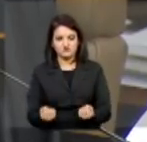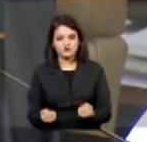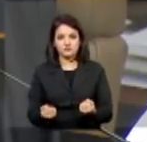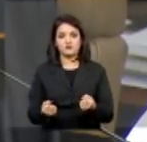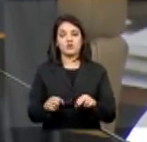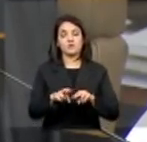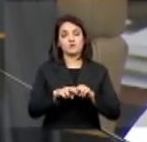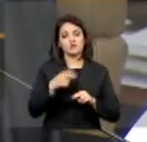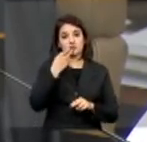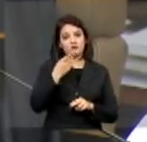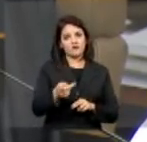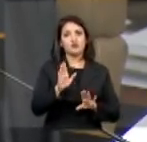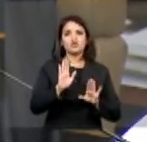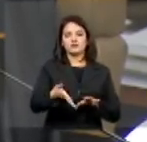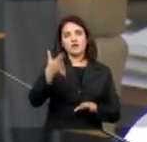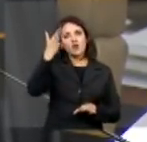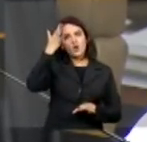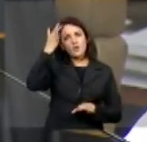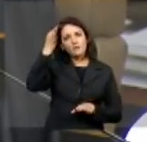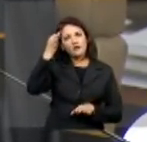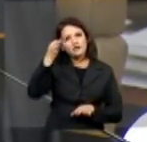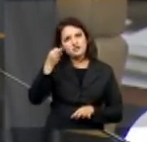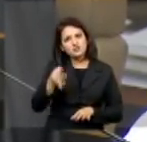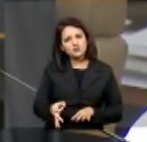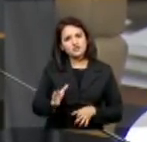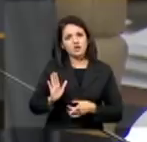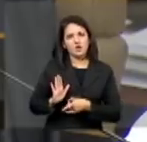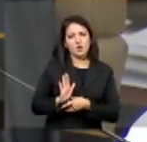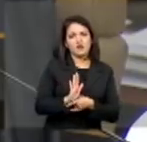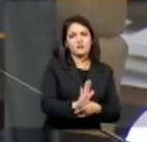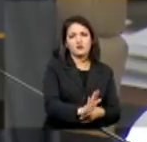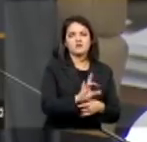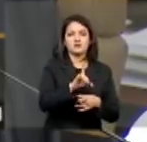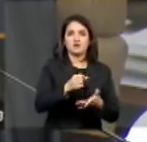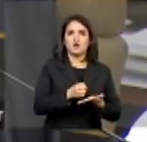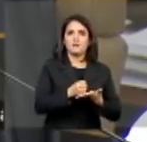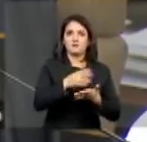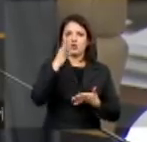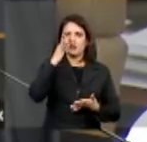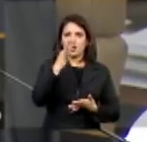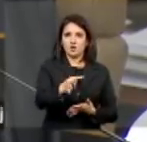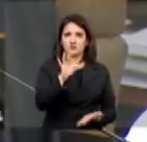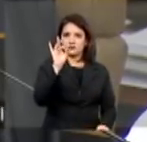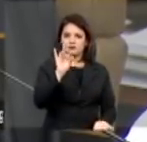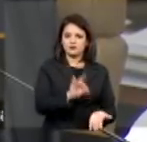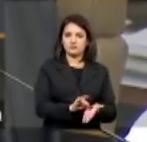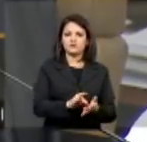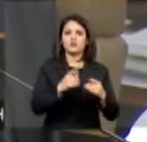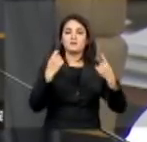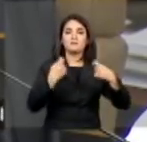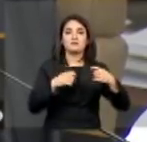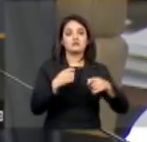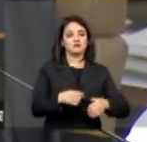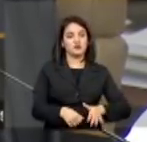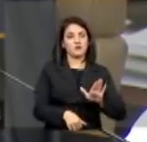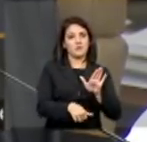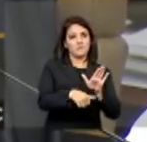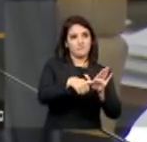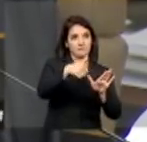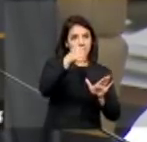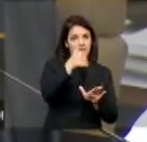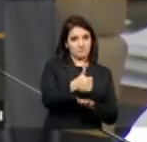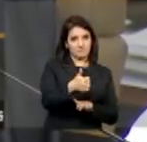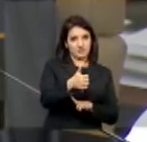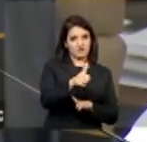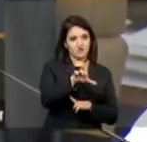compreende da colaboração como acessória da acusação oficial ela deve falar antes da defesa dos acusados que